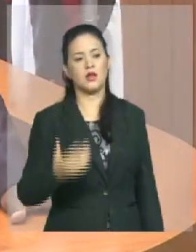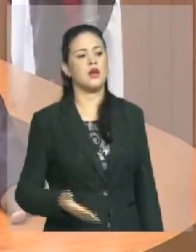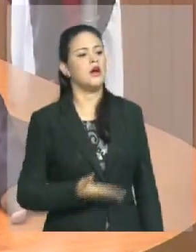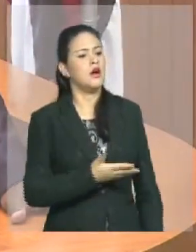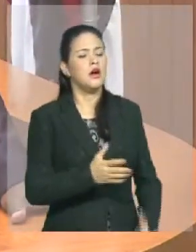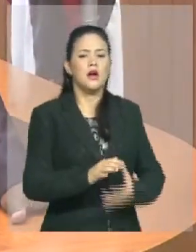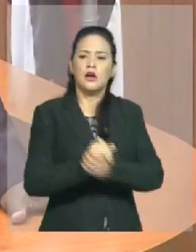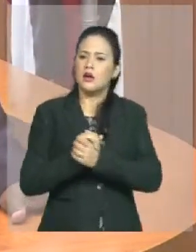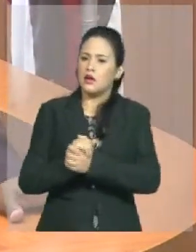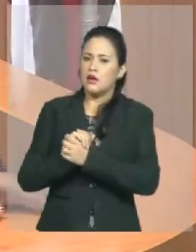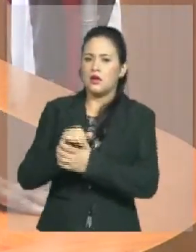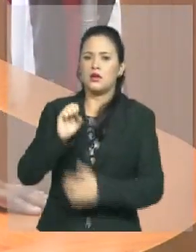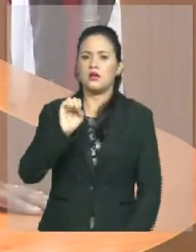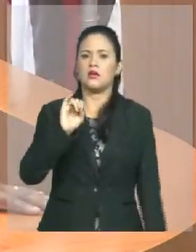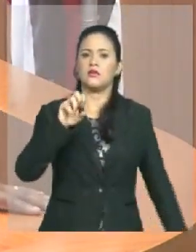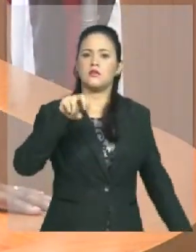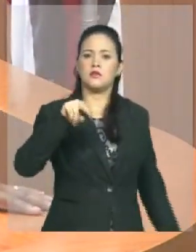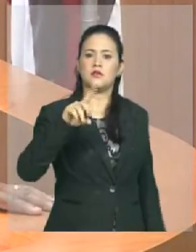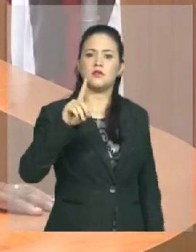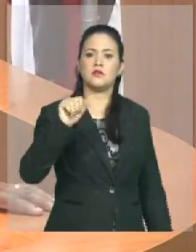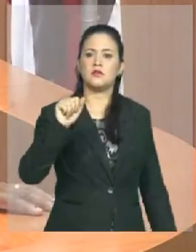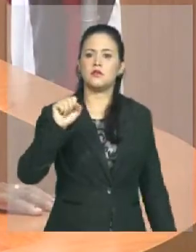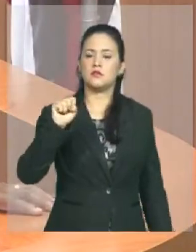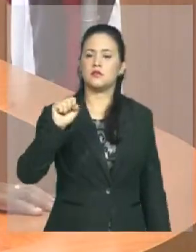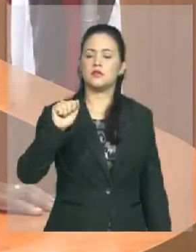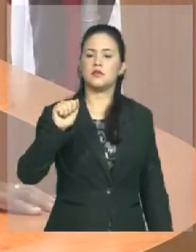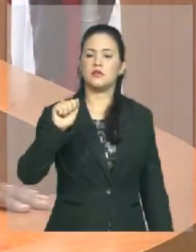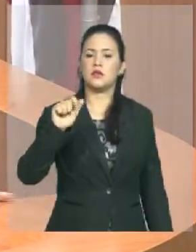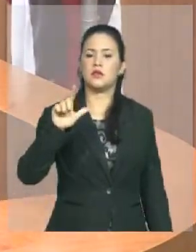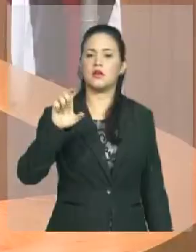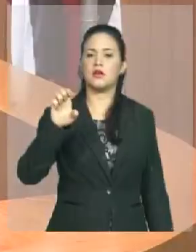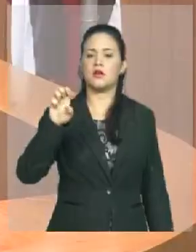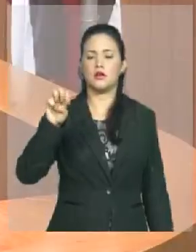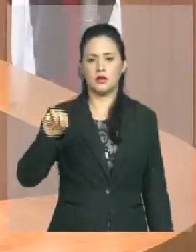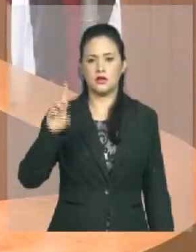do Sindicato Salém, que está chegando aí na tribuna. Que Deus abençoe a todos, em nome de Jesus.